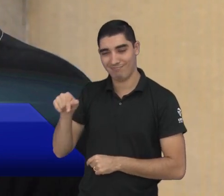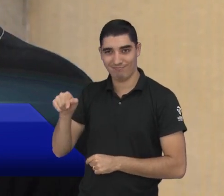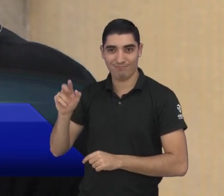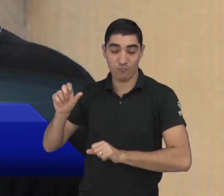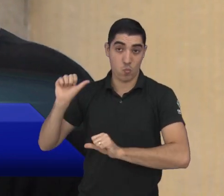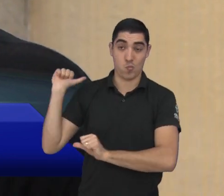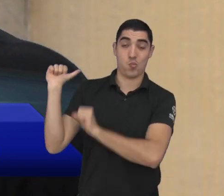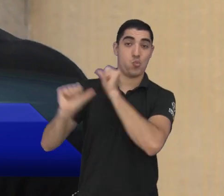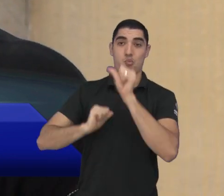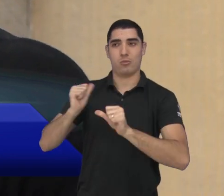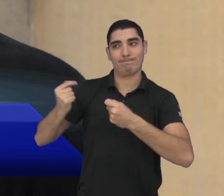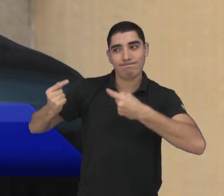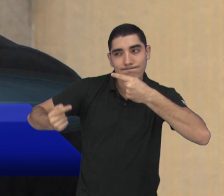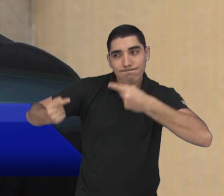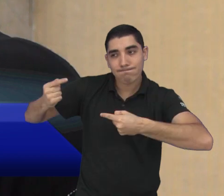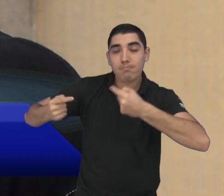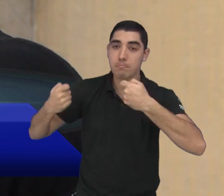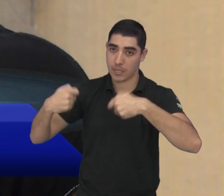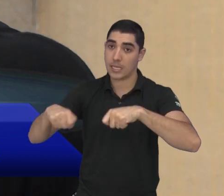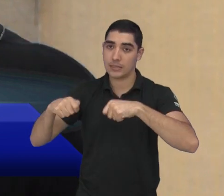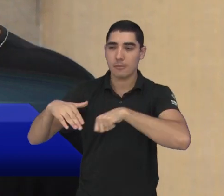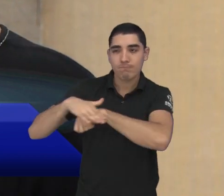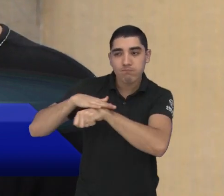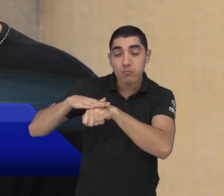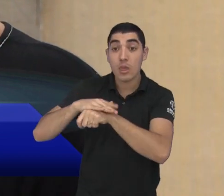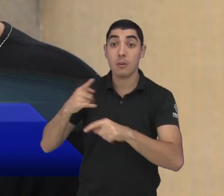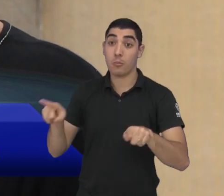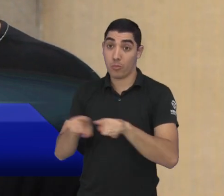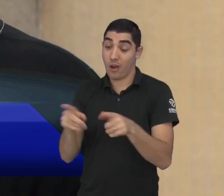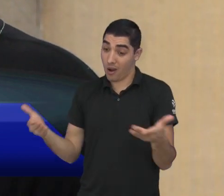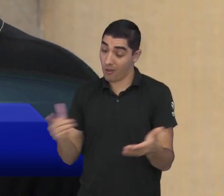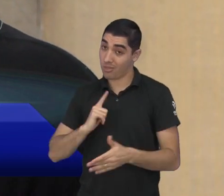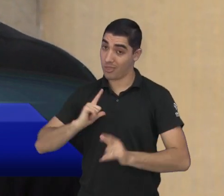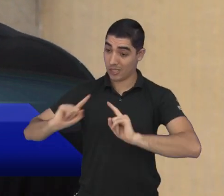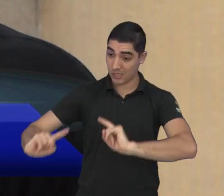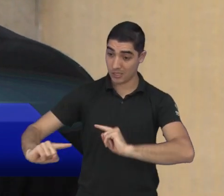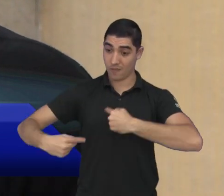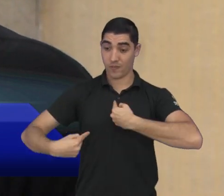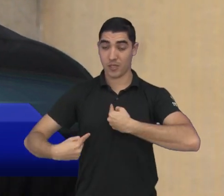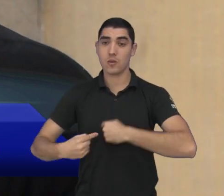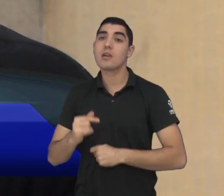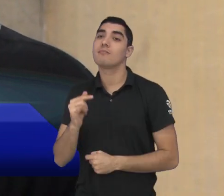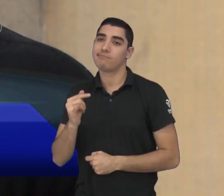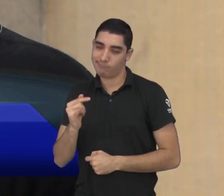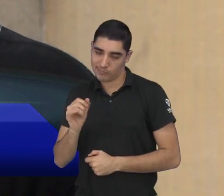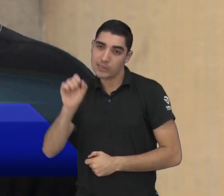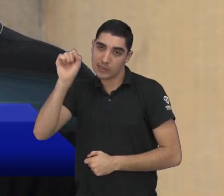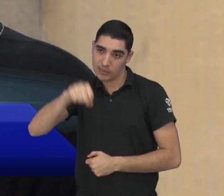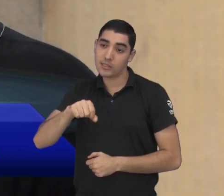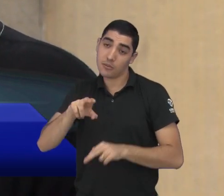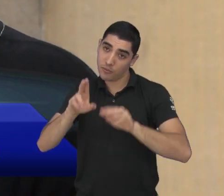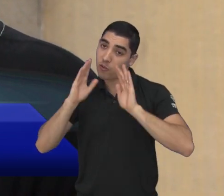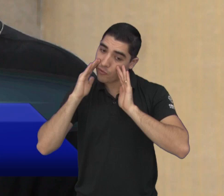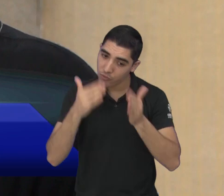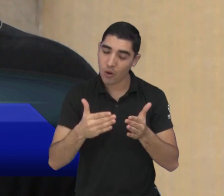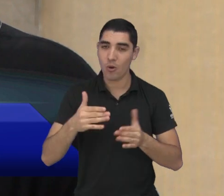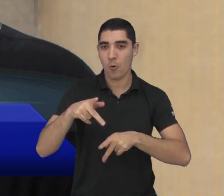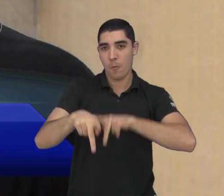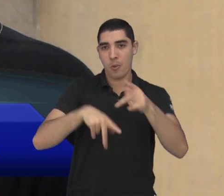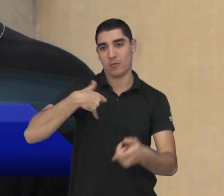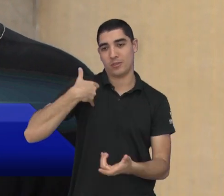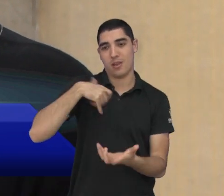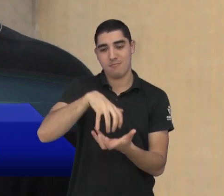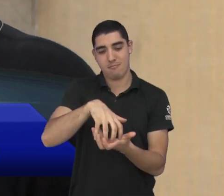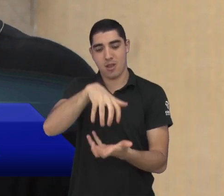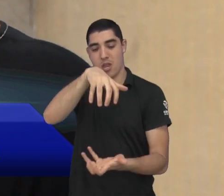momento histórico, porque, tal como o anterior, temos desafios, e os desafios agora são vinculados, sim, à população idosa, né?